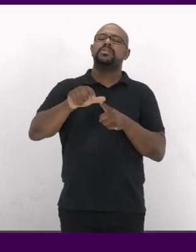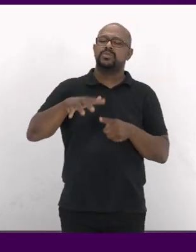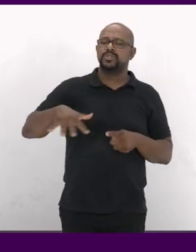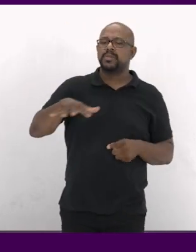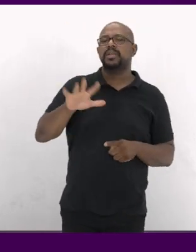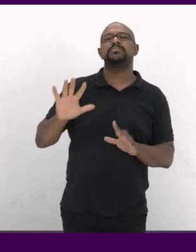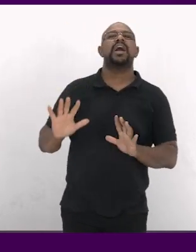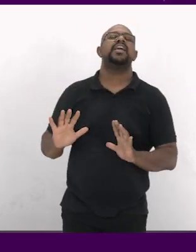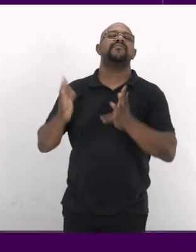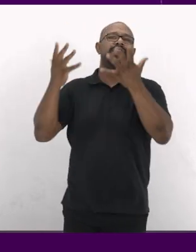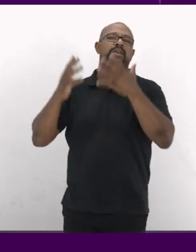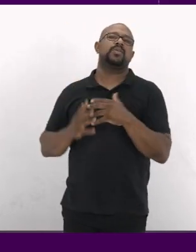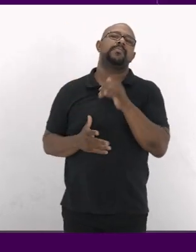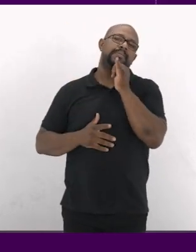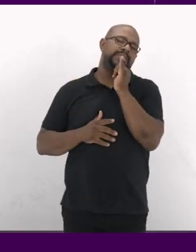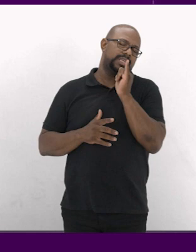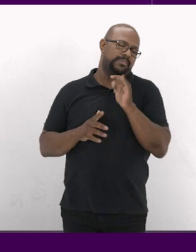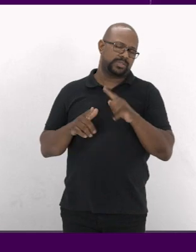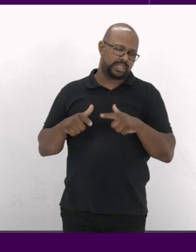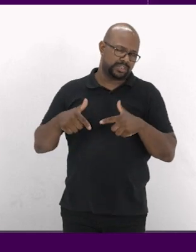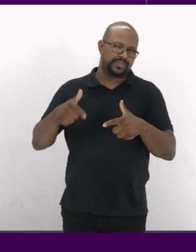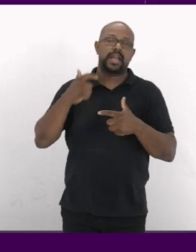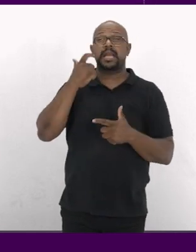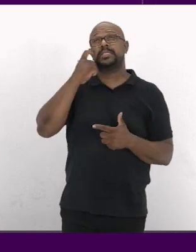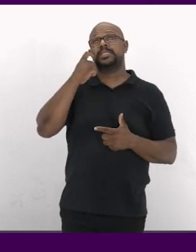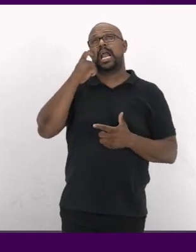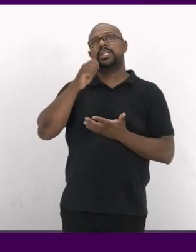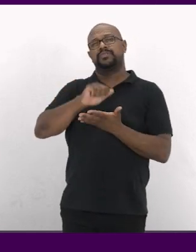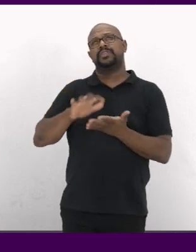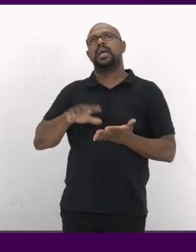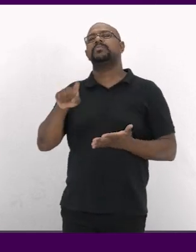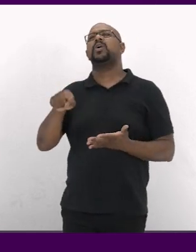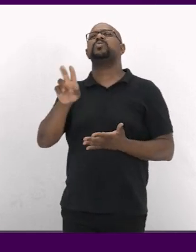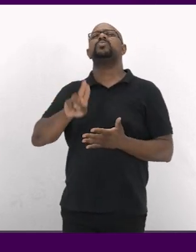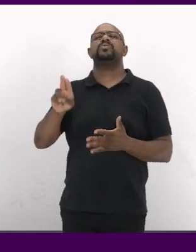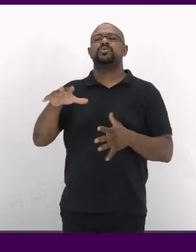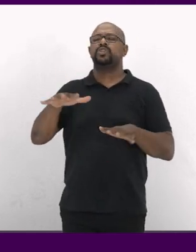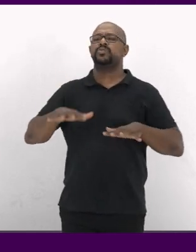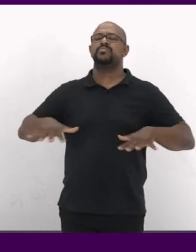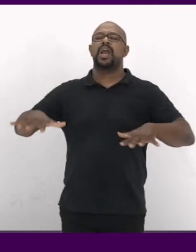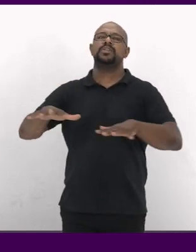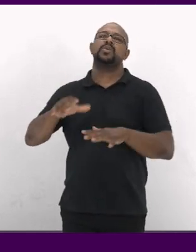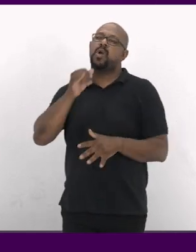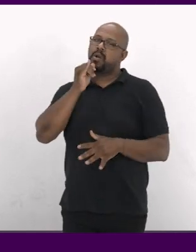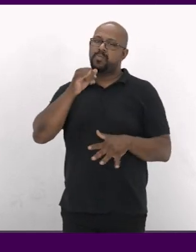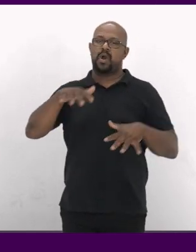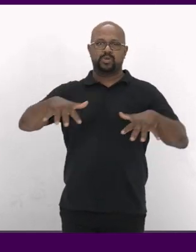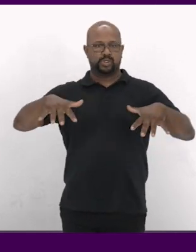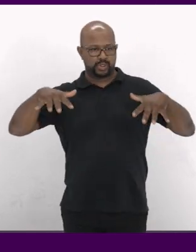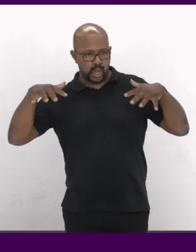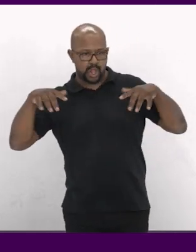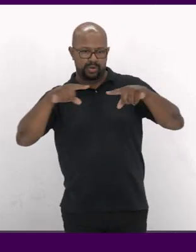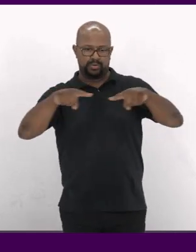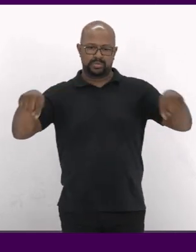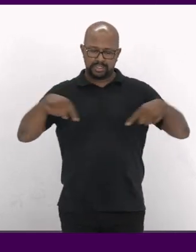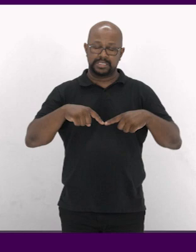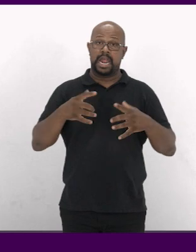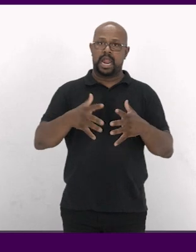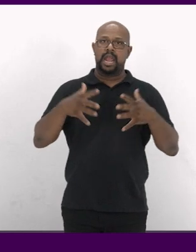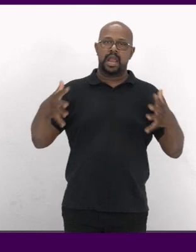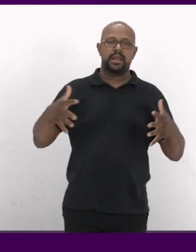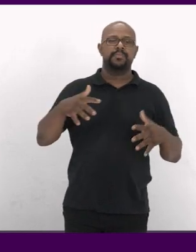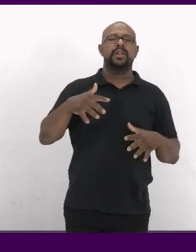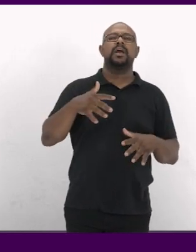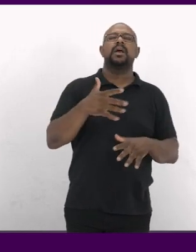parte de seus espaços para eventos. Como exemplo de atividades, a gente pode destacar o uso de espaços como auditórios, salas